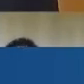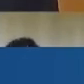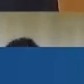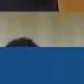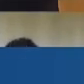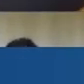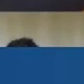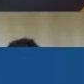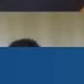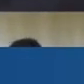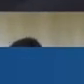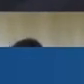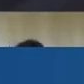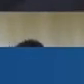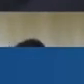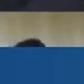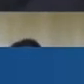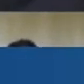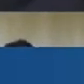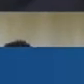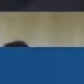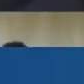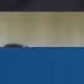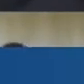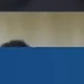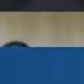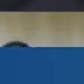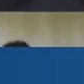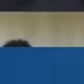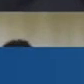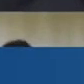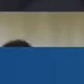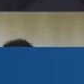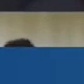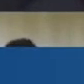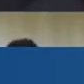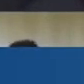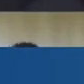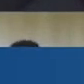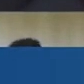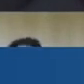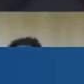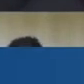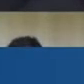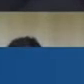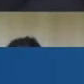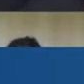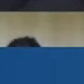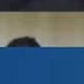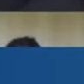que nós tenhamos, com o esclarecimento definitivo que ocorrerá, uma